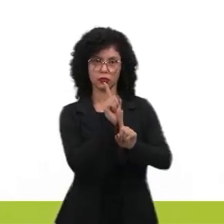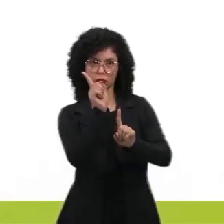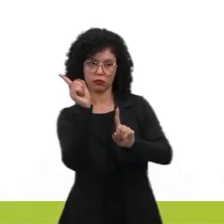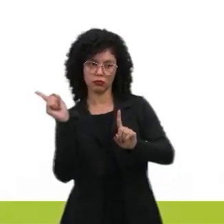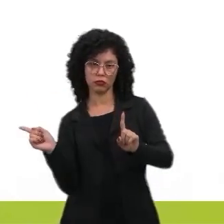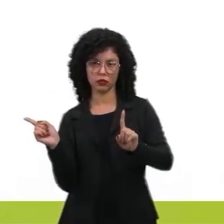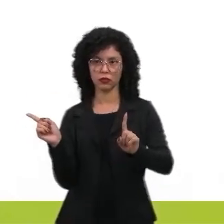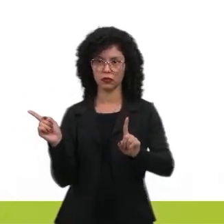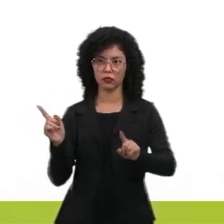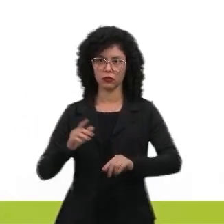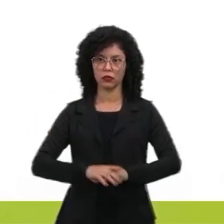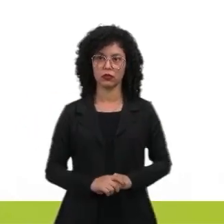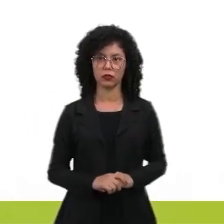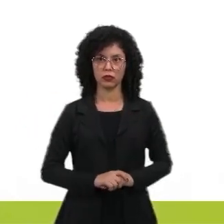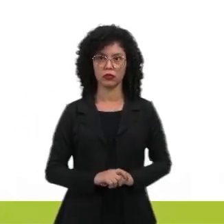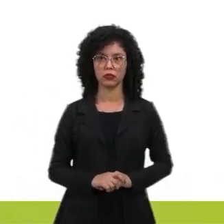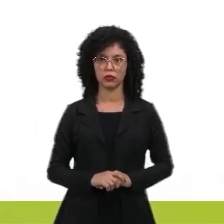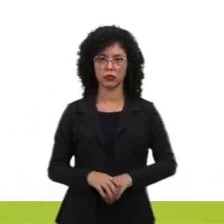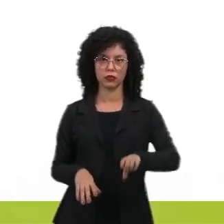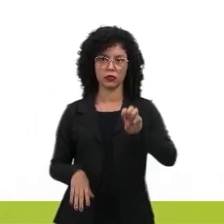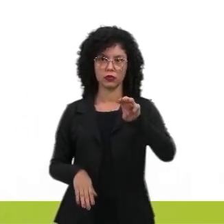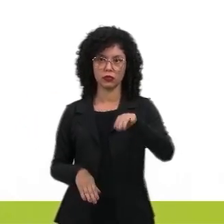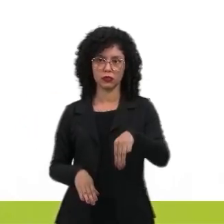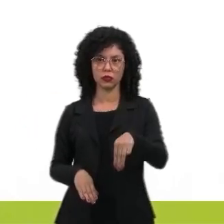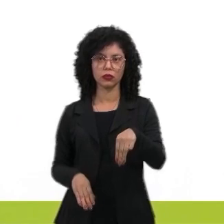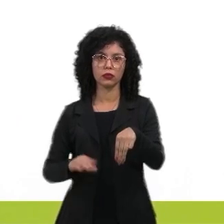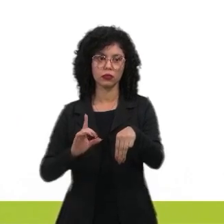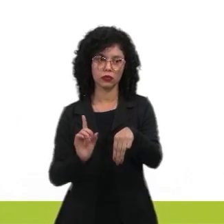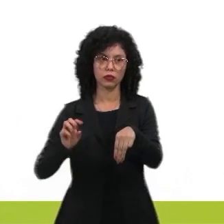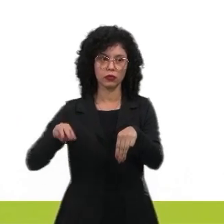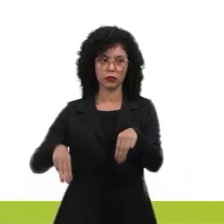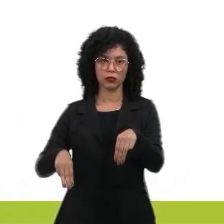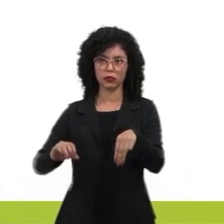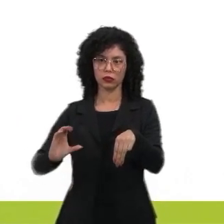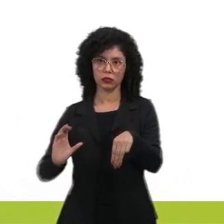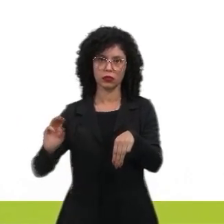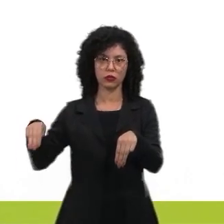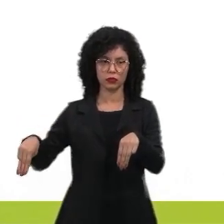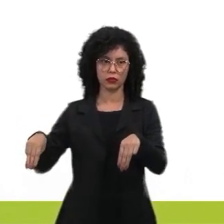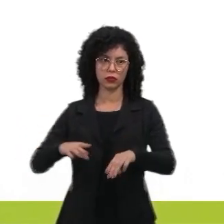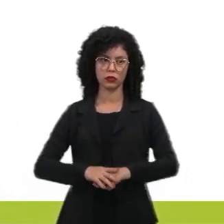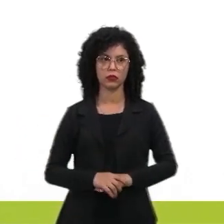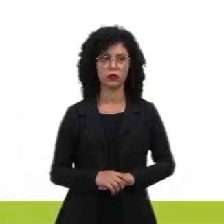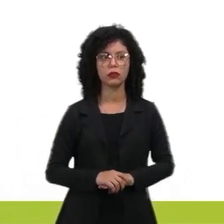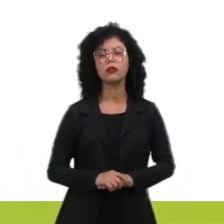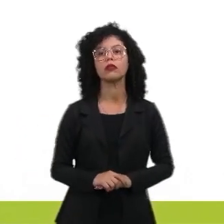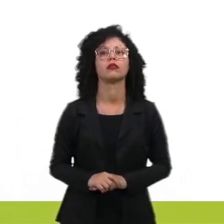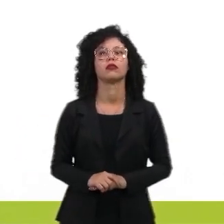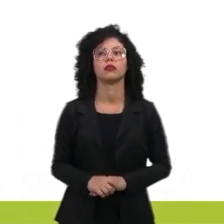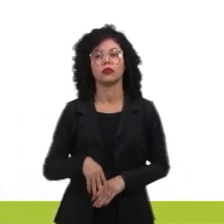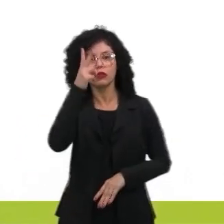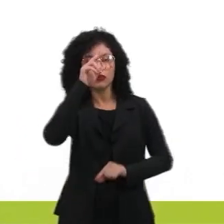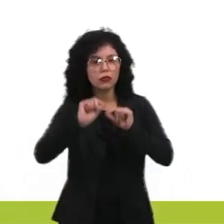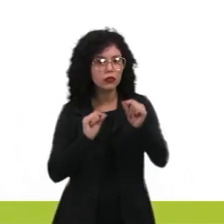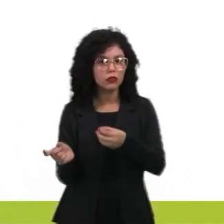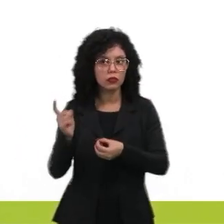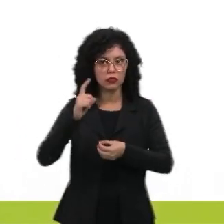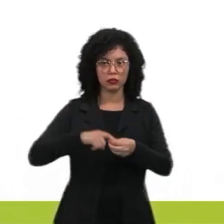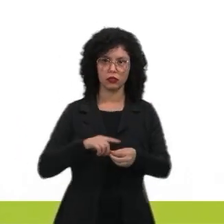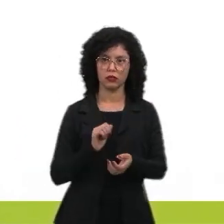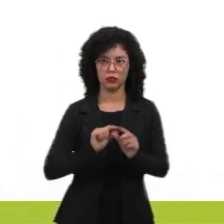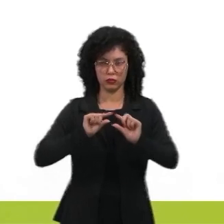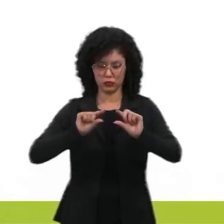mesma unidade do diâmetro do olho humano. Então ele passa a ser o quê? Uma transformação de unidade. Lembrando que quando você vai na